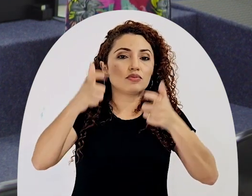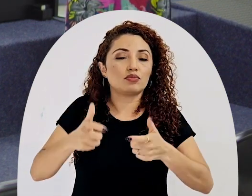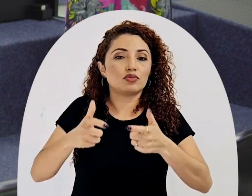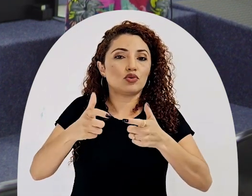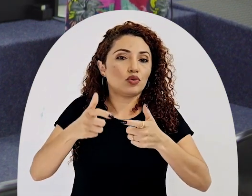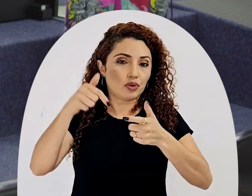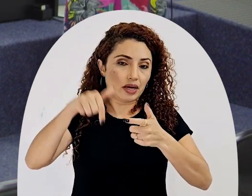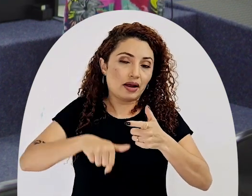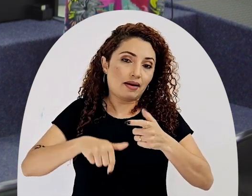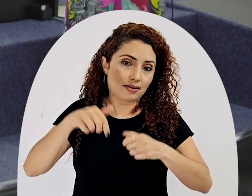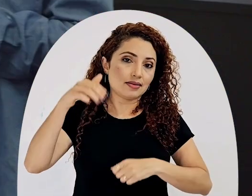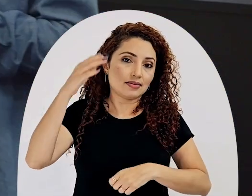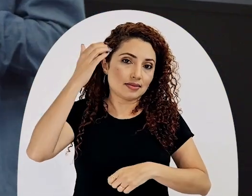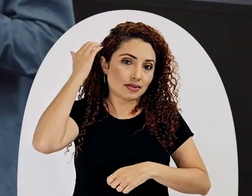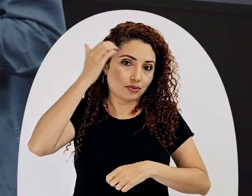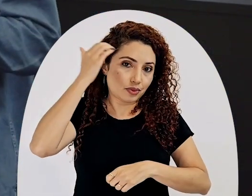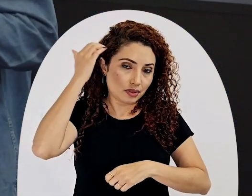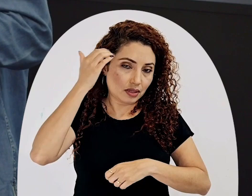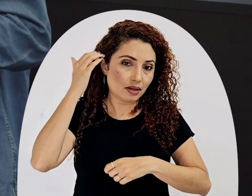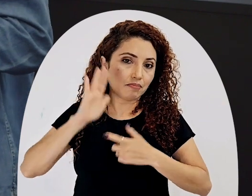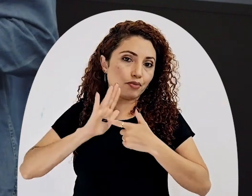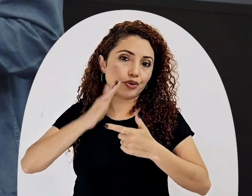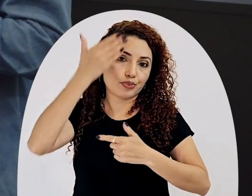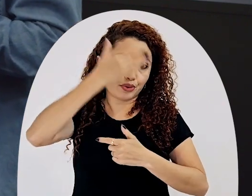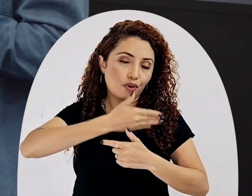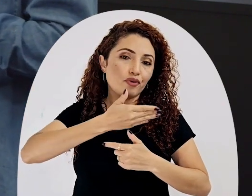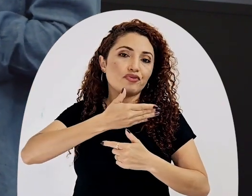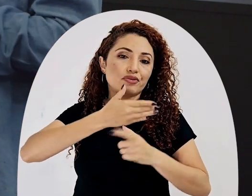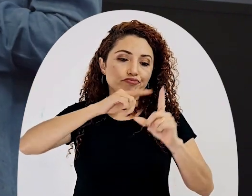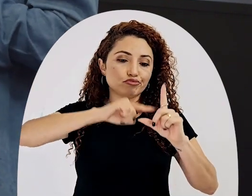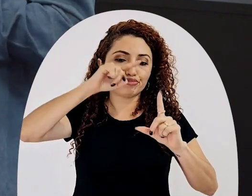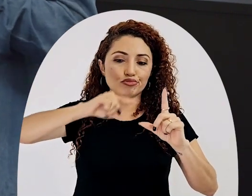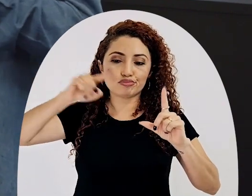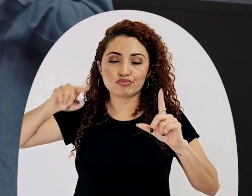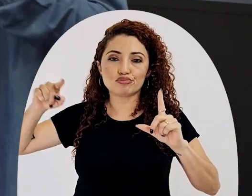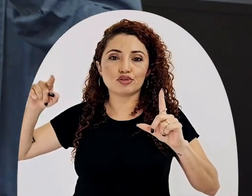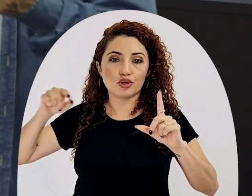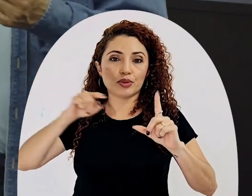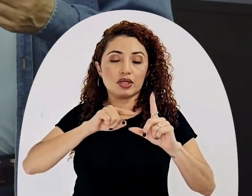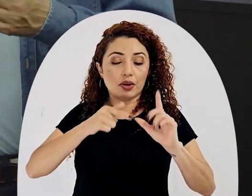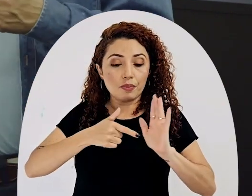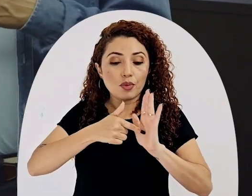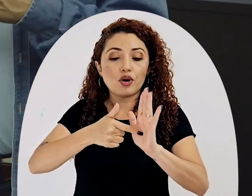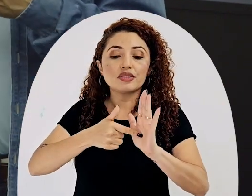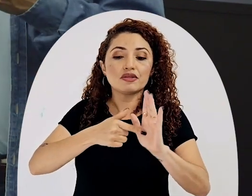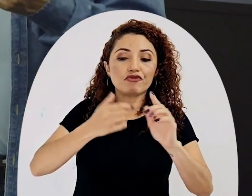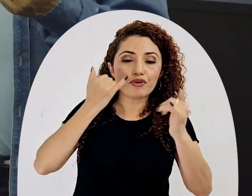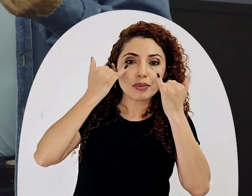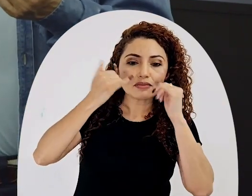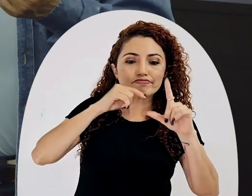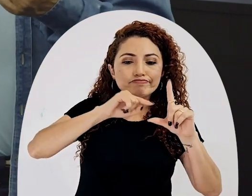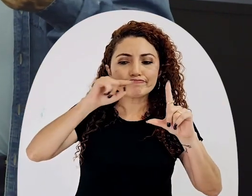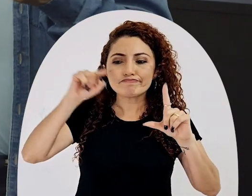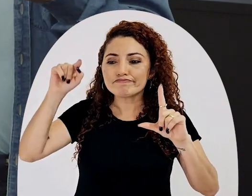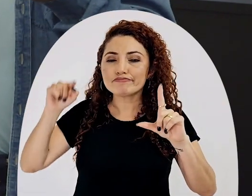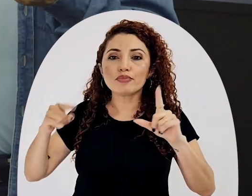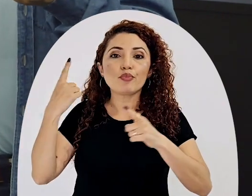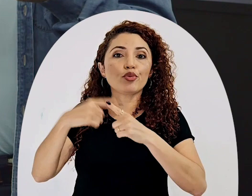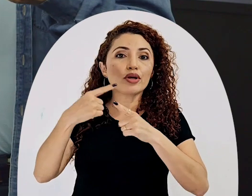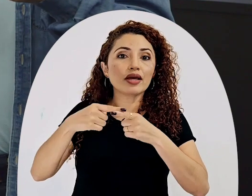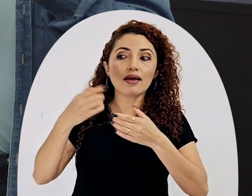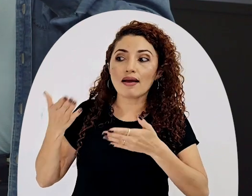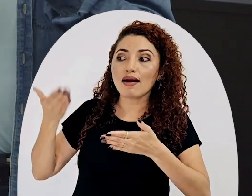que reflete, né, vários desses números, porque foi colonizado, né, por